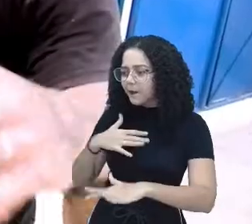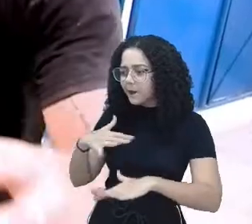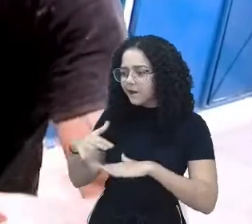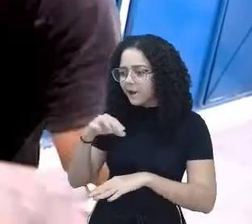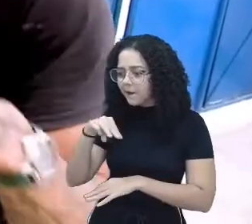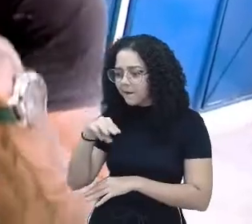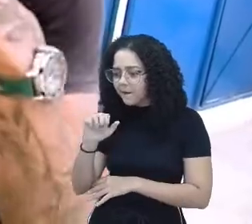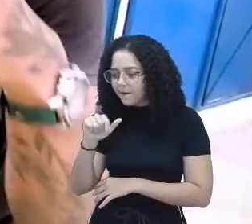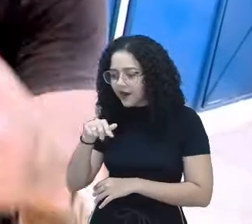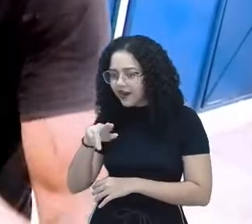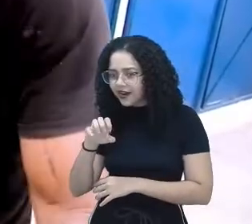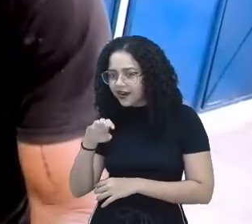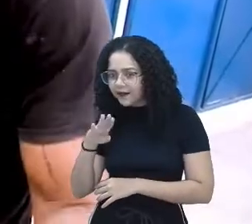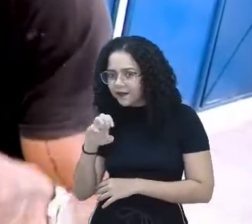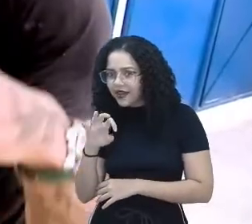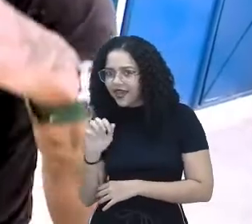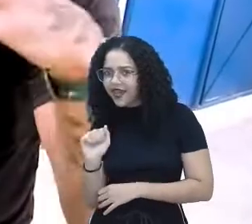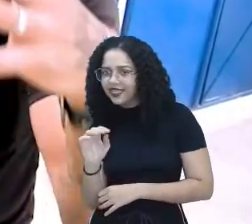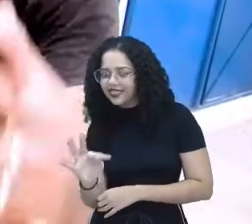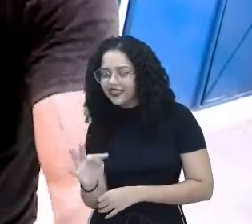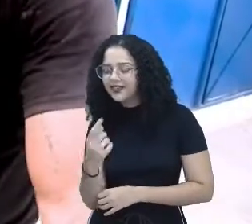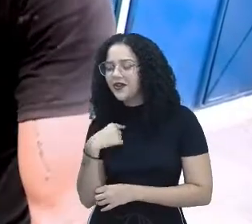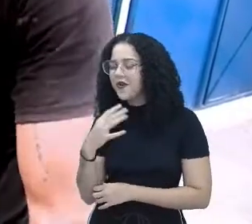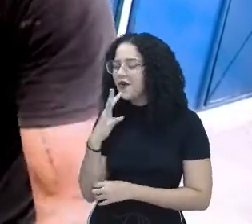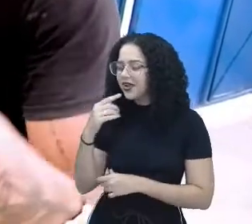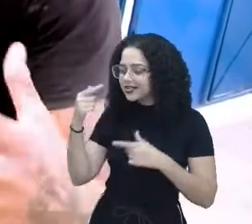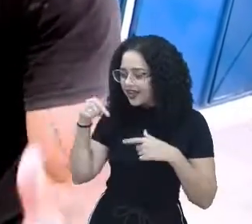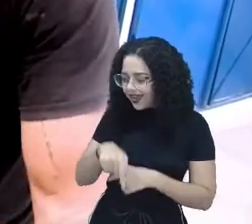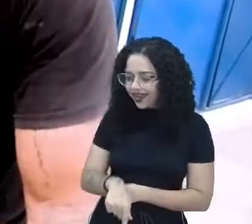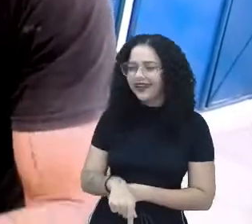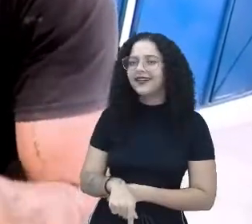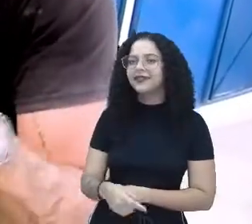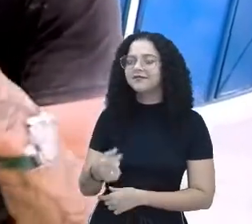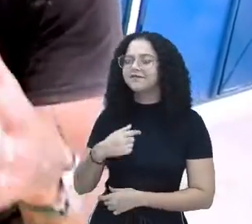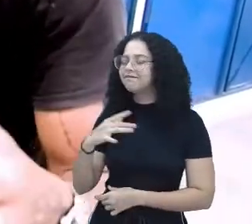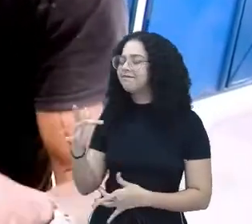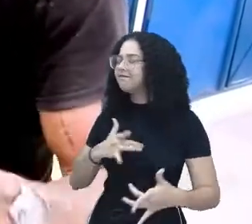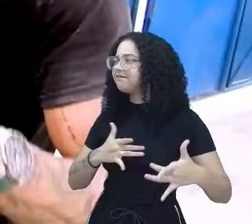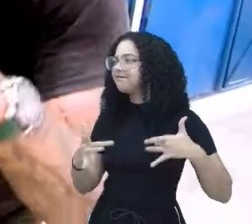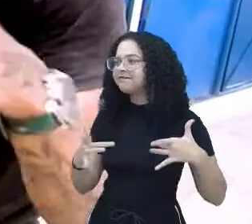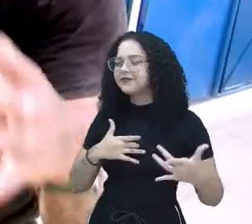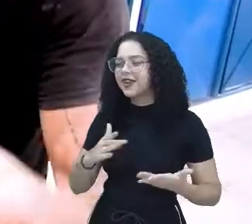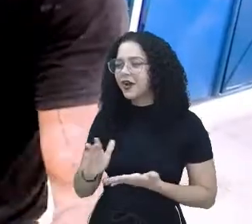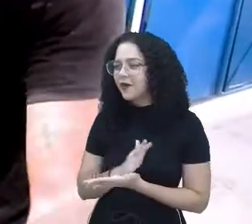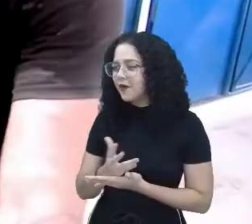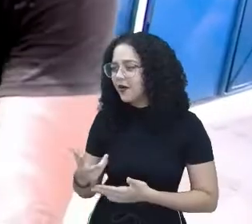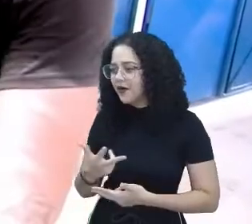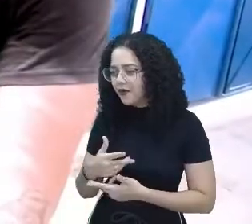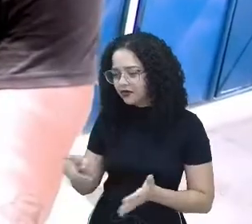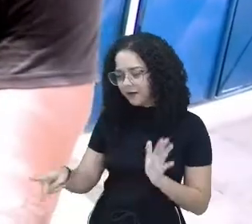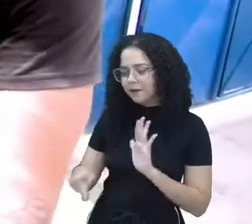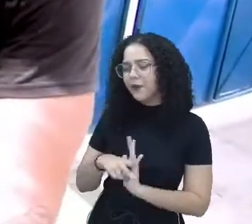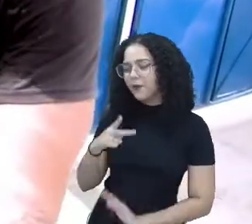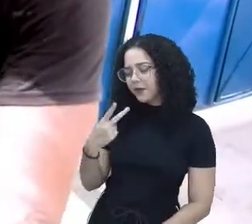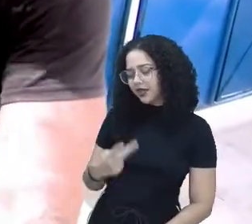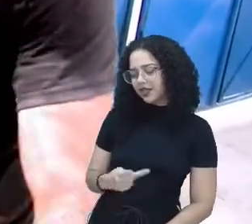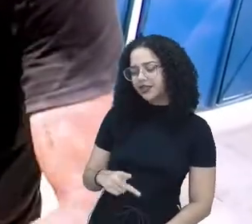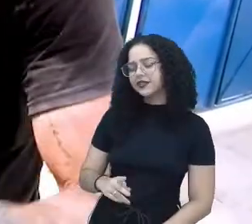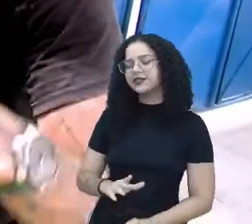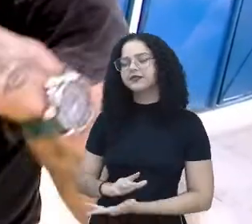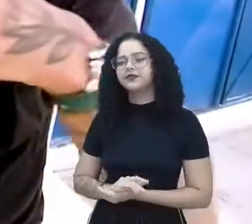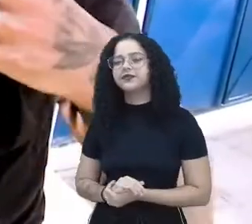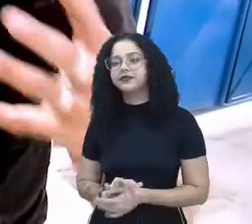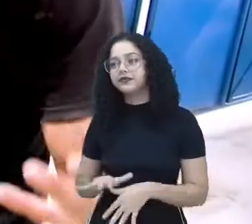Beach, e aí depois quando eu cheguei pude conhecer aqui, quando eu conheci, me apaixonei por algumas coisas que são próprias daqui. E aí foi